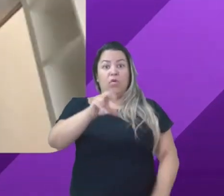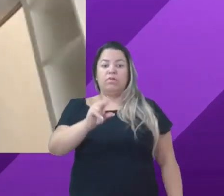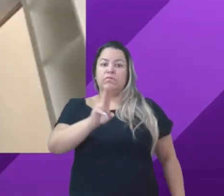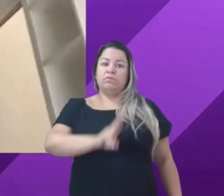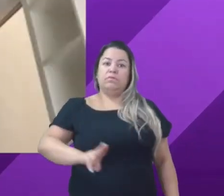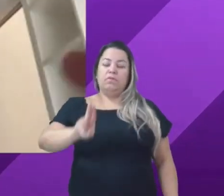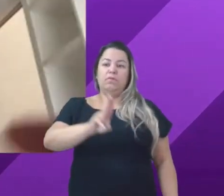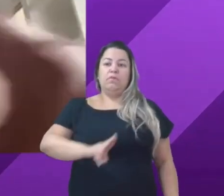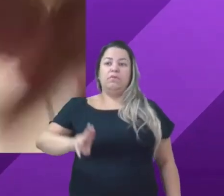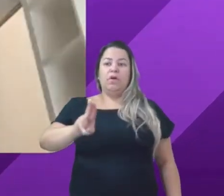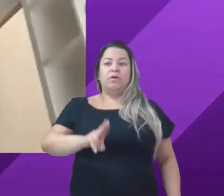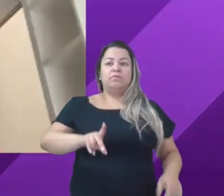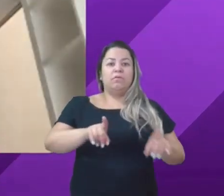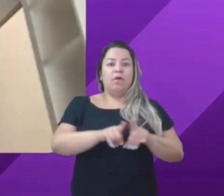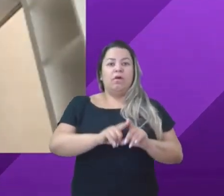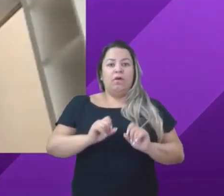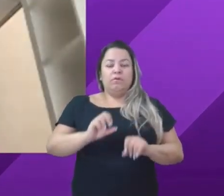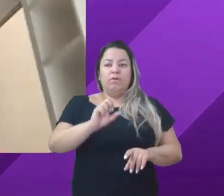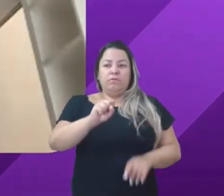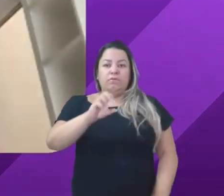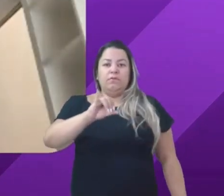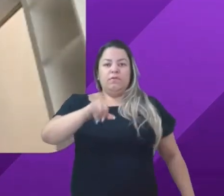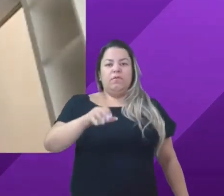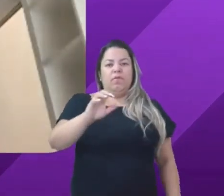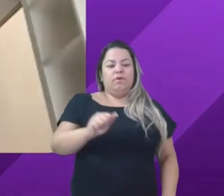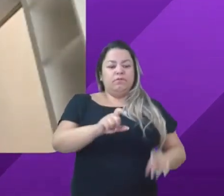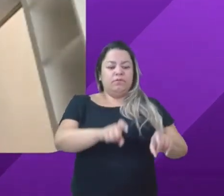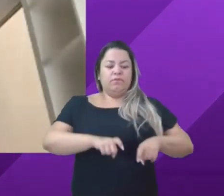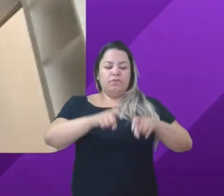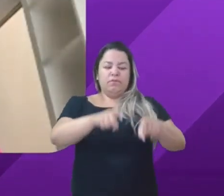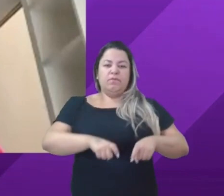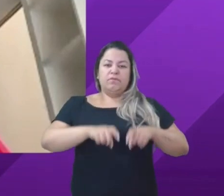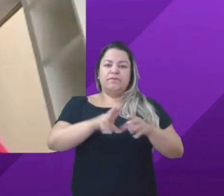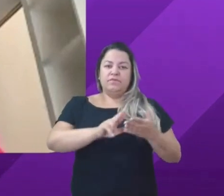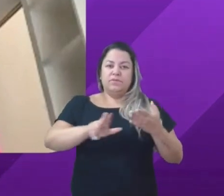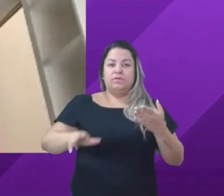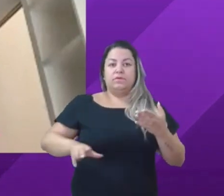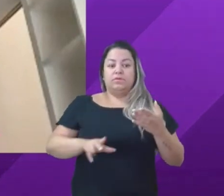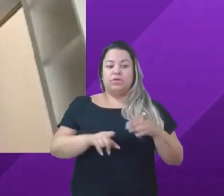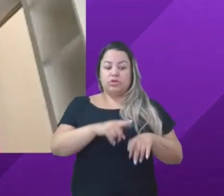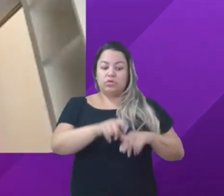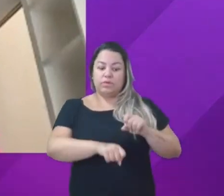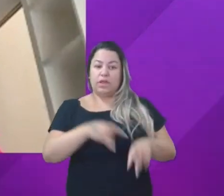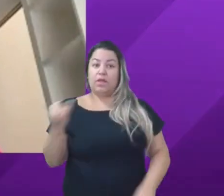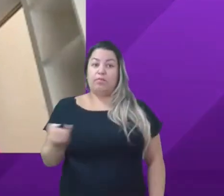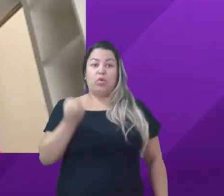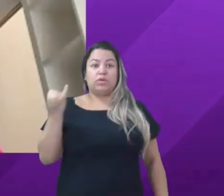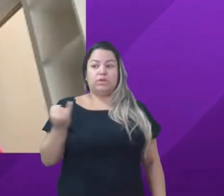a monocultura, que é a questão só da soja, só da pecuária. Ele mantém a diversidade de cultivos, que é